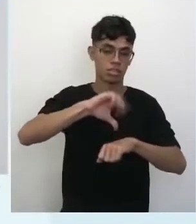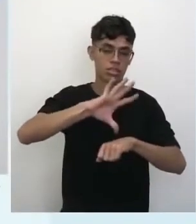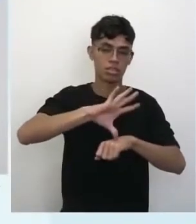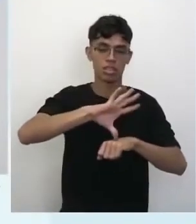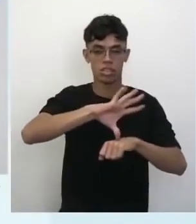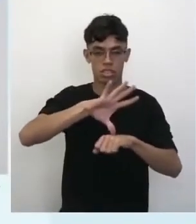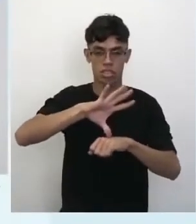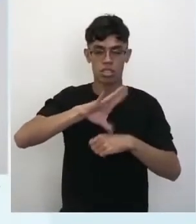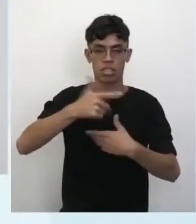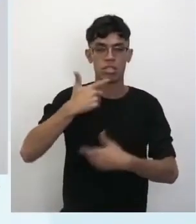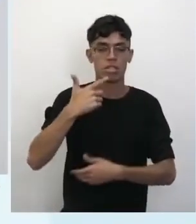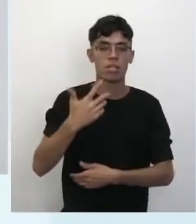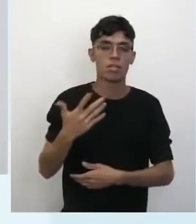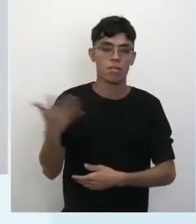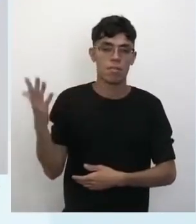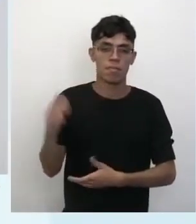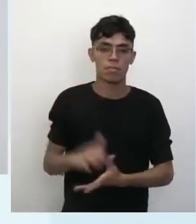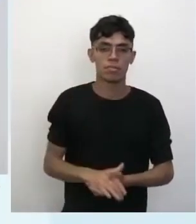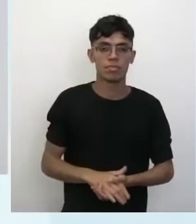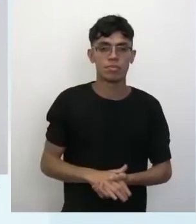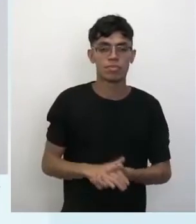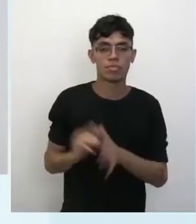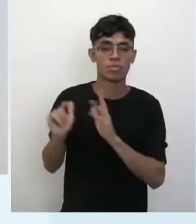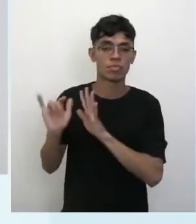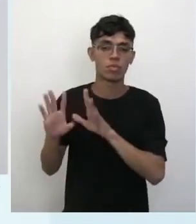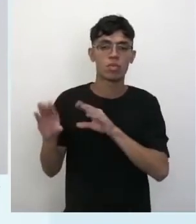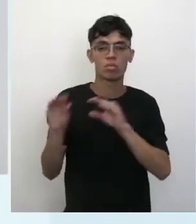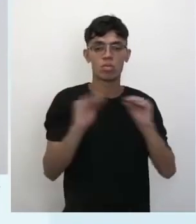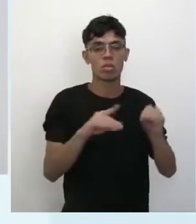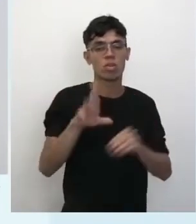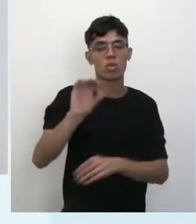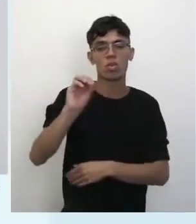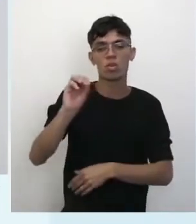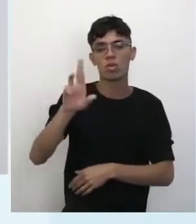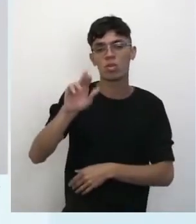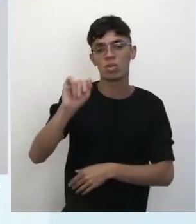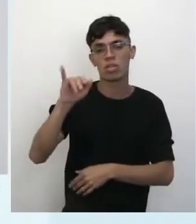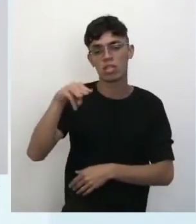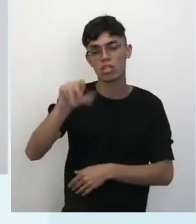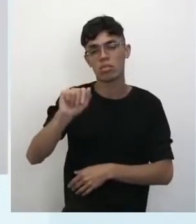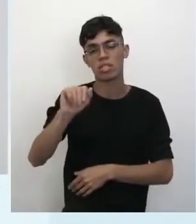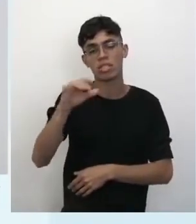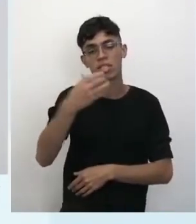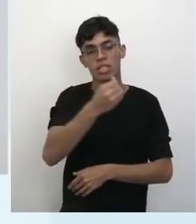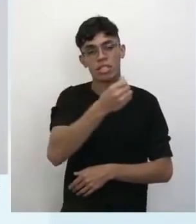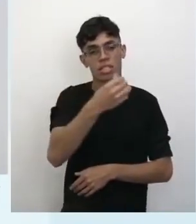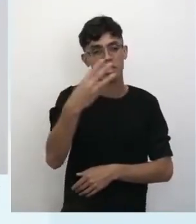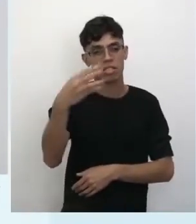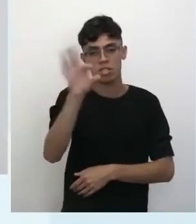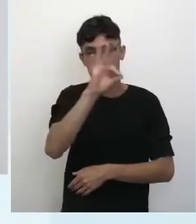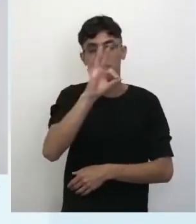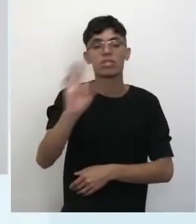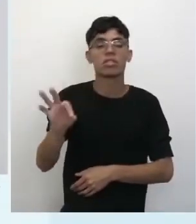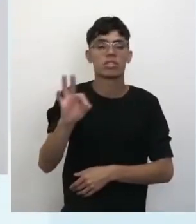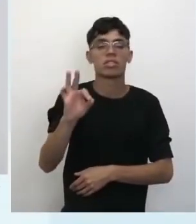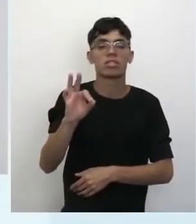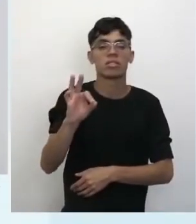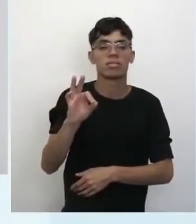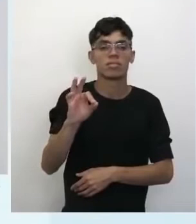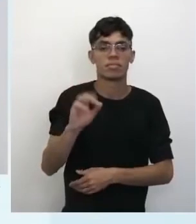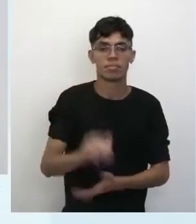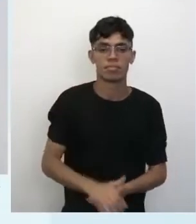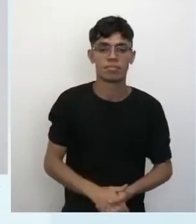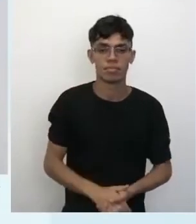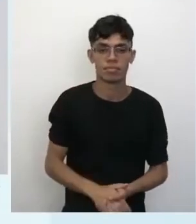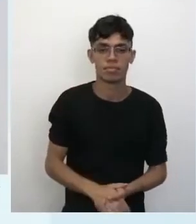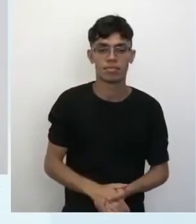reconhecimento da condição de refugiado, e a gente observa que Roraima, né, tem 63% das solicitações,